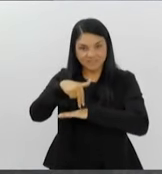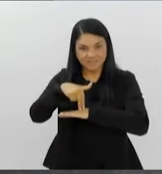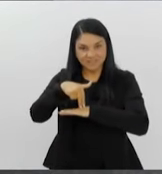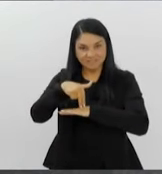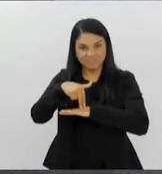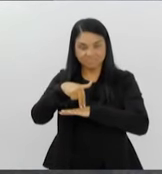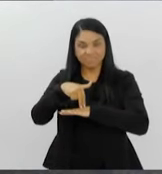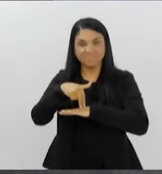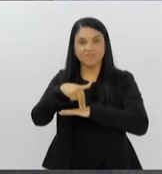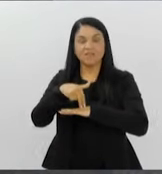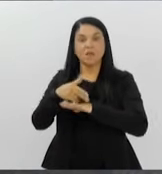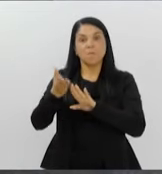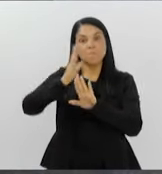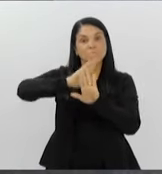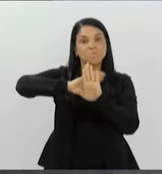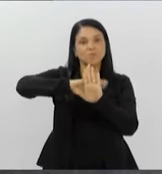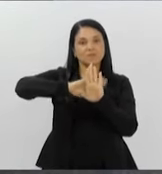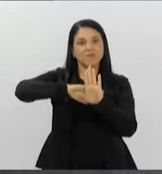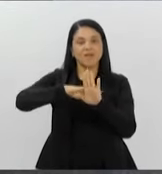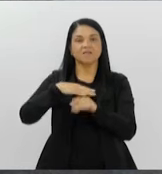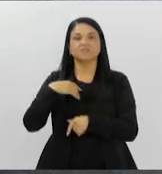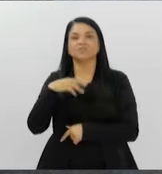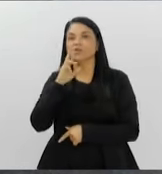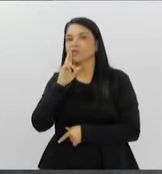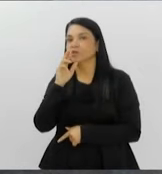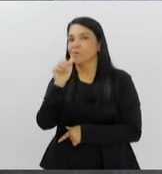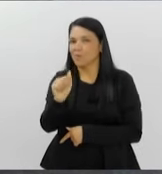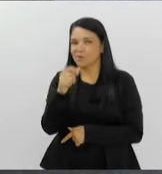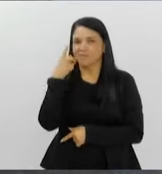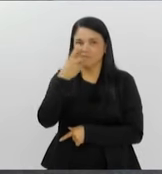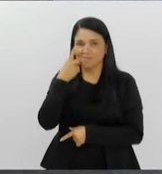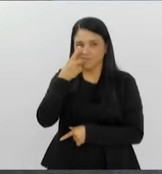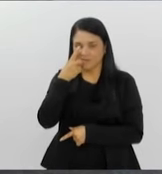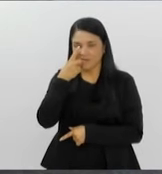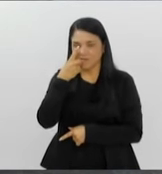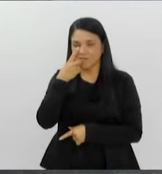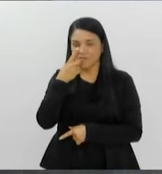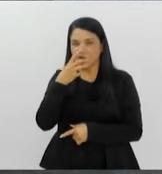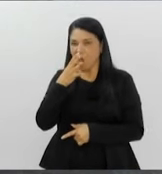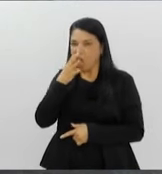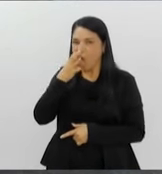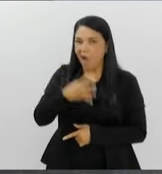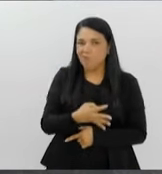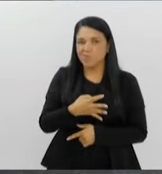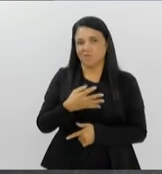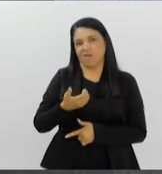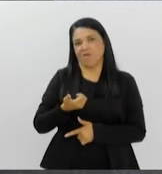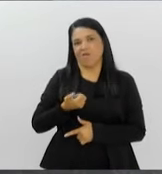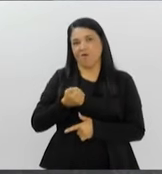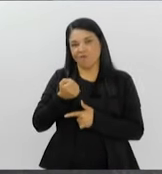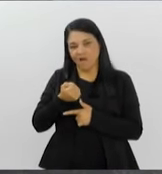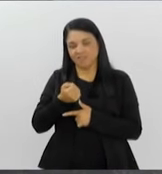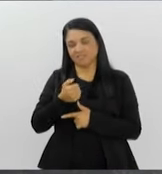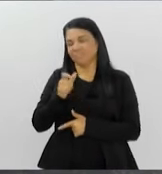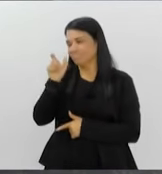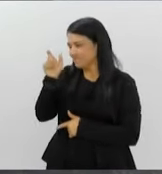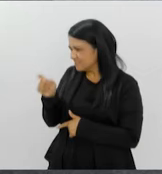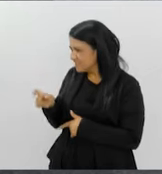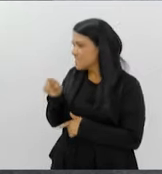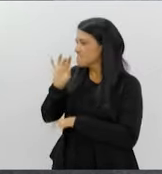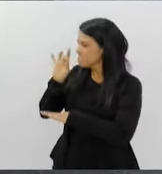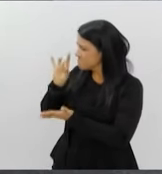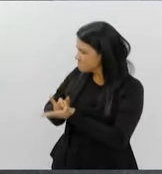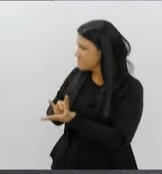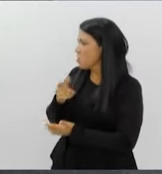do deputado Rodrigo Amorim, vim acusá-lo de forma covarde, viu? Que é isso que você é, covarde? Eu